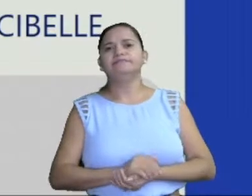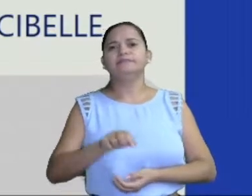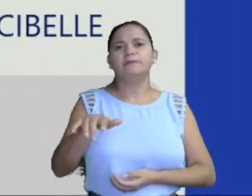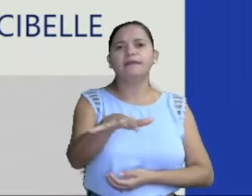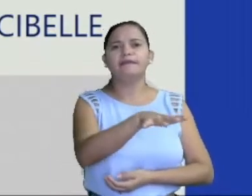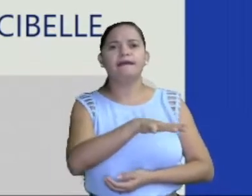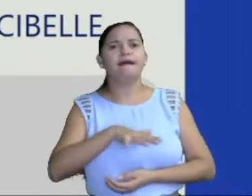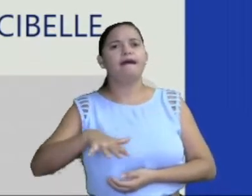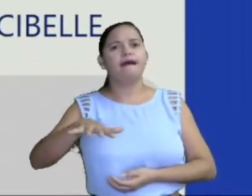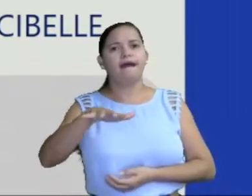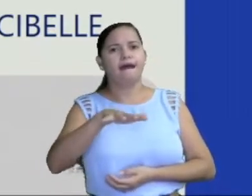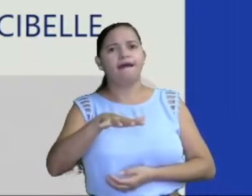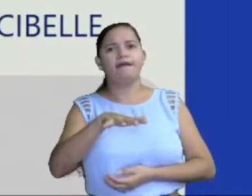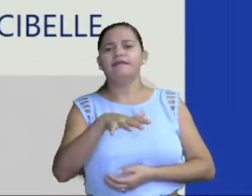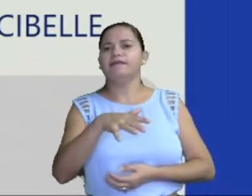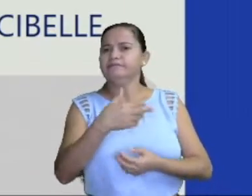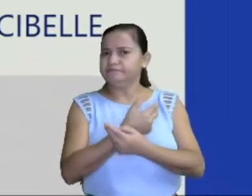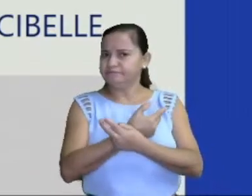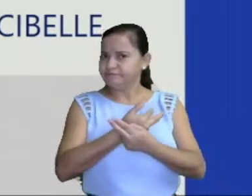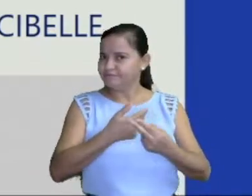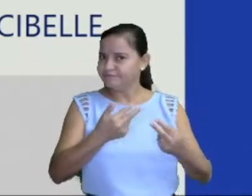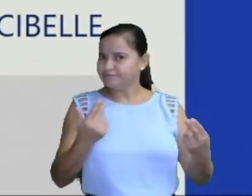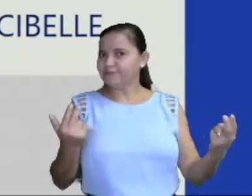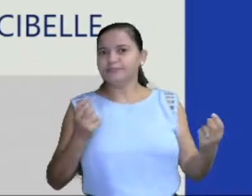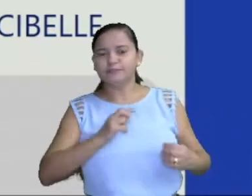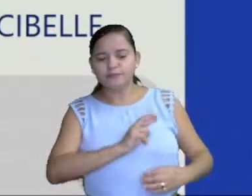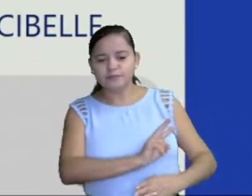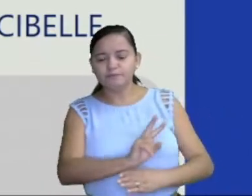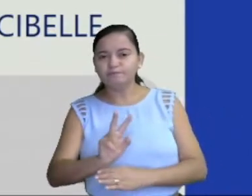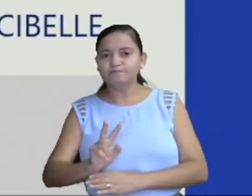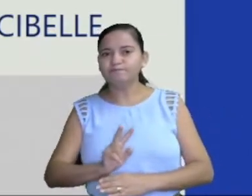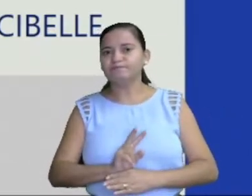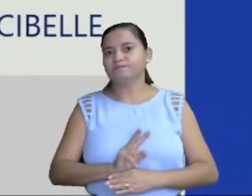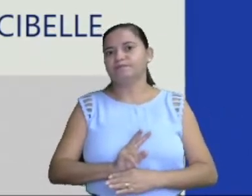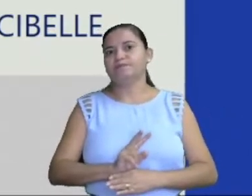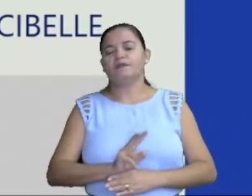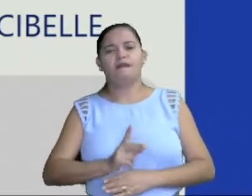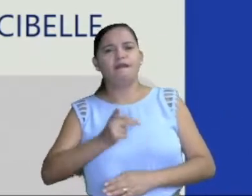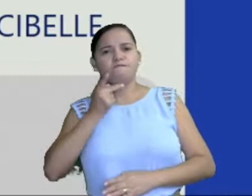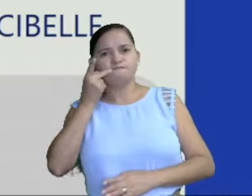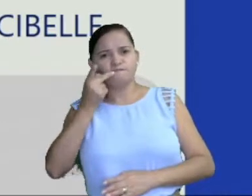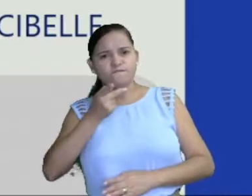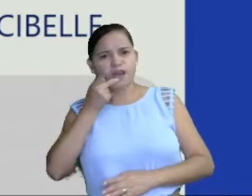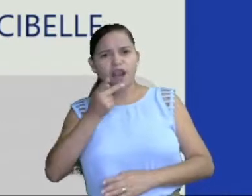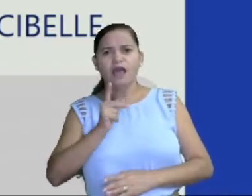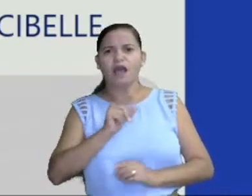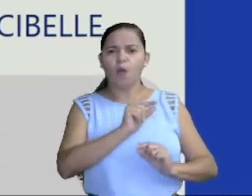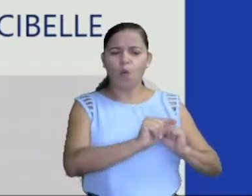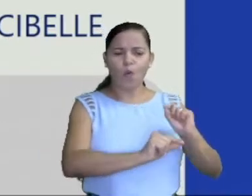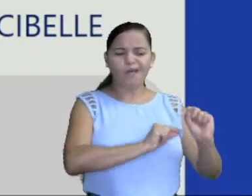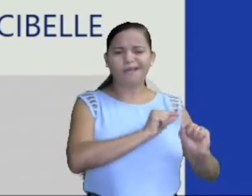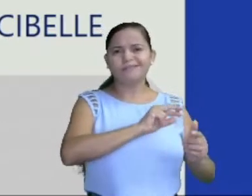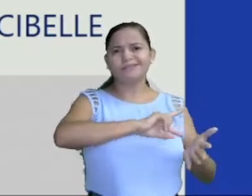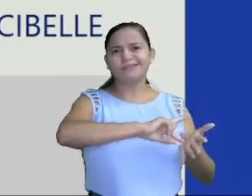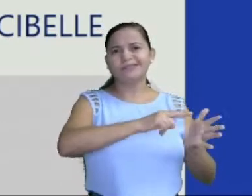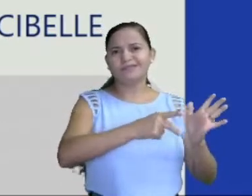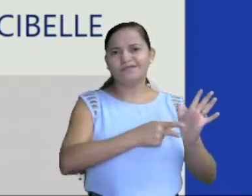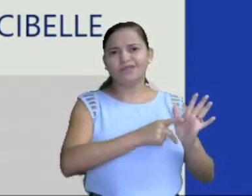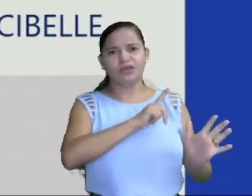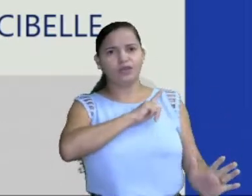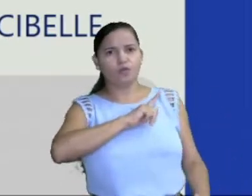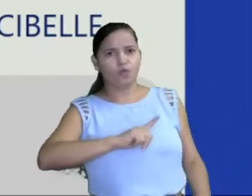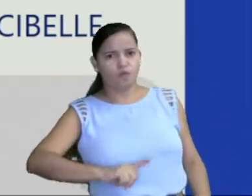de conservação ambiental. Vamos discutir as noções de público e de privado e as suas